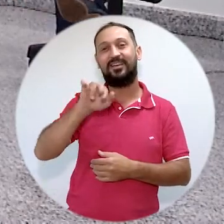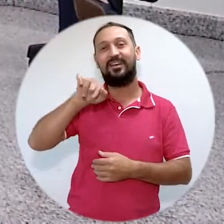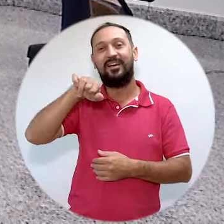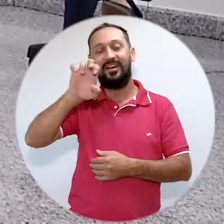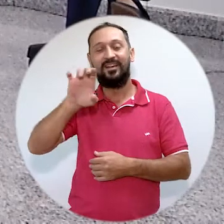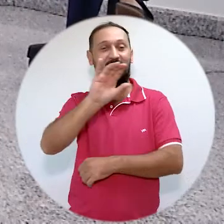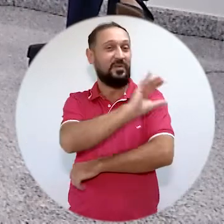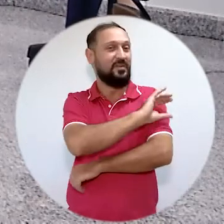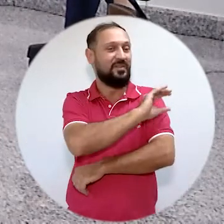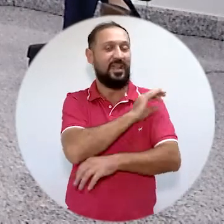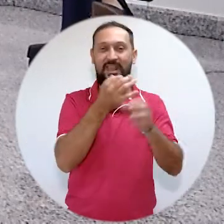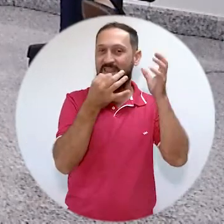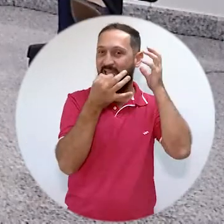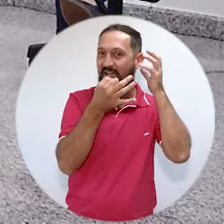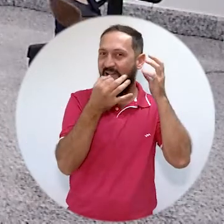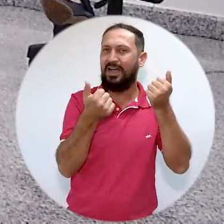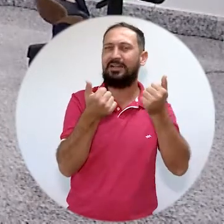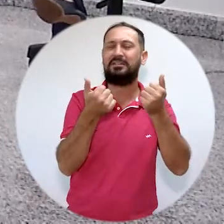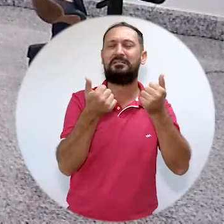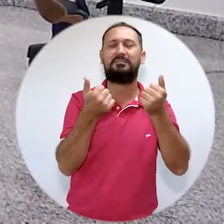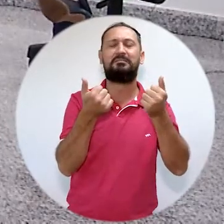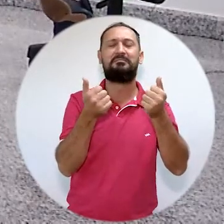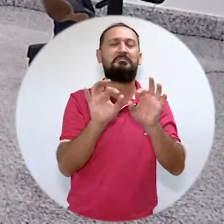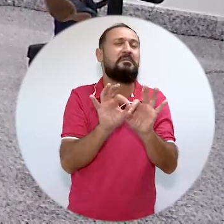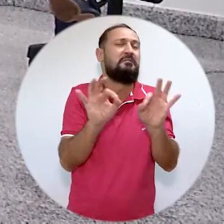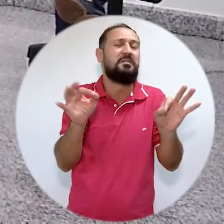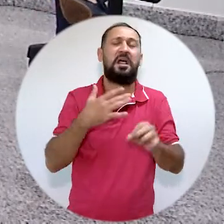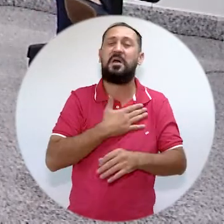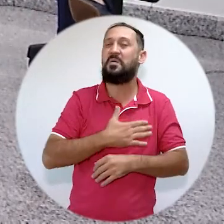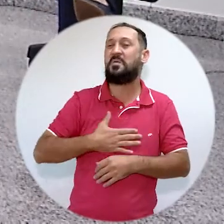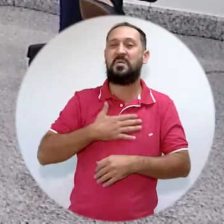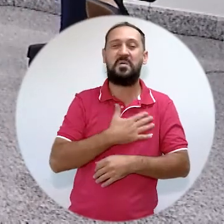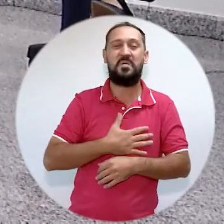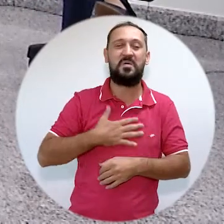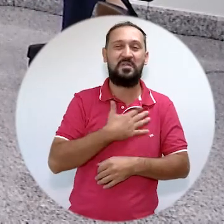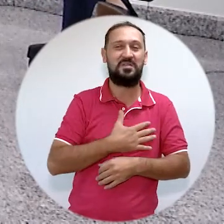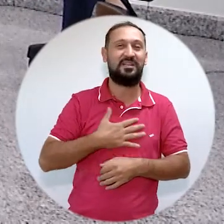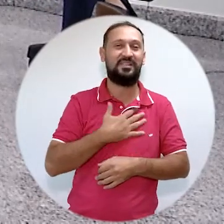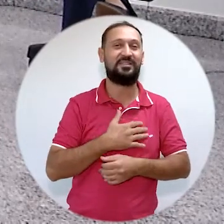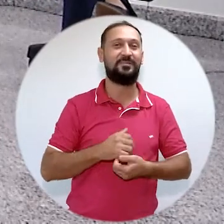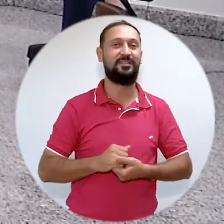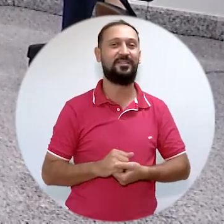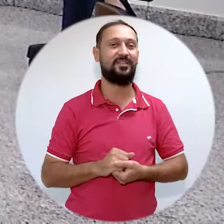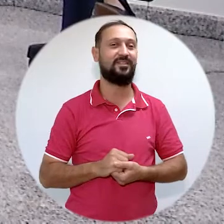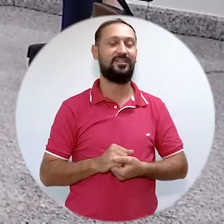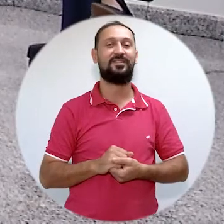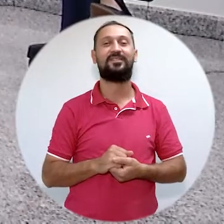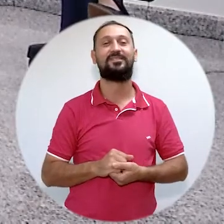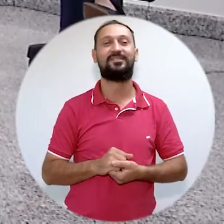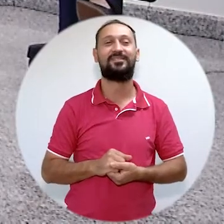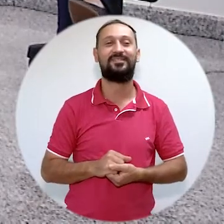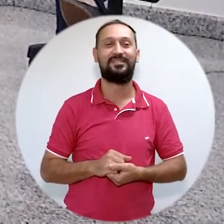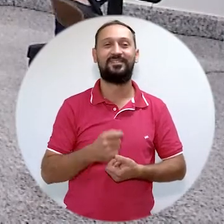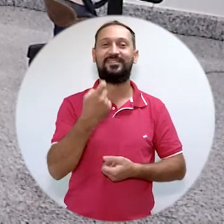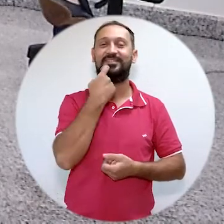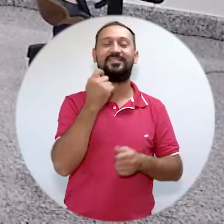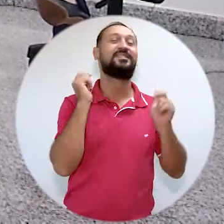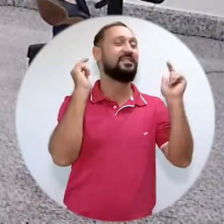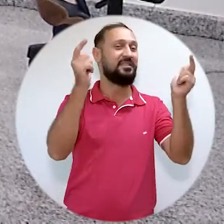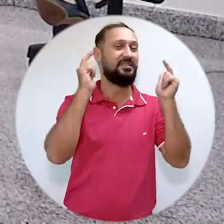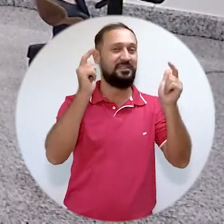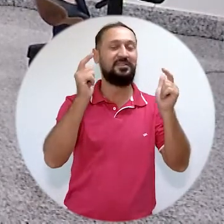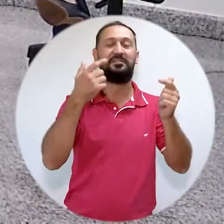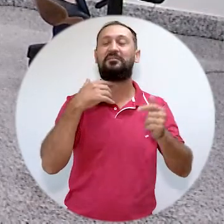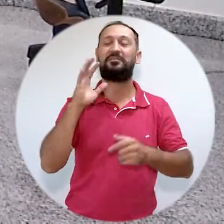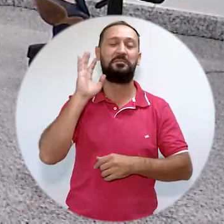Karine Cortez, aqui, coordenadora da Rádio Assembleia, excelente, gostei muito, hein? Eu tô falando, pô, Osmar, vamos contratar já de vez aqui pro